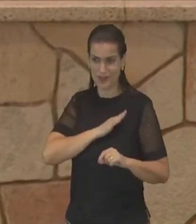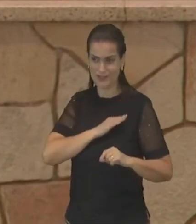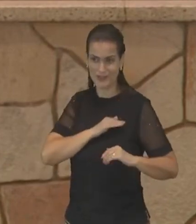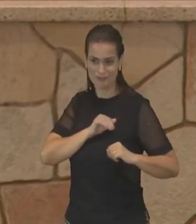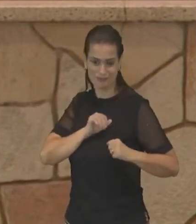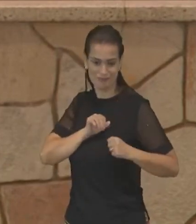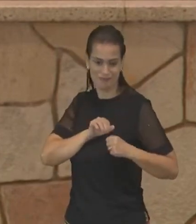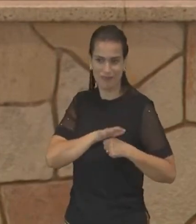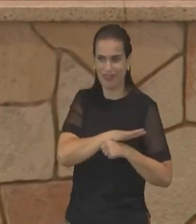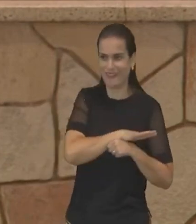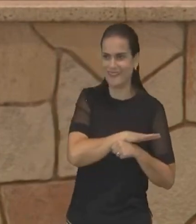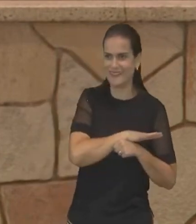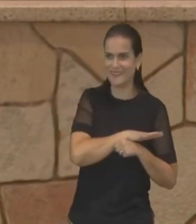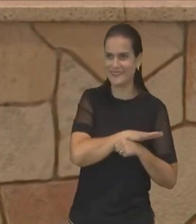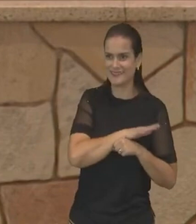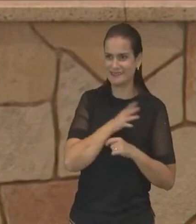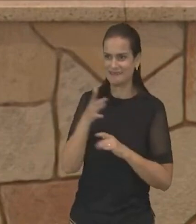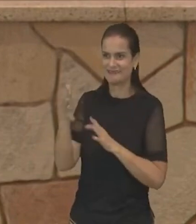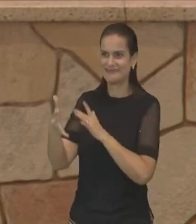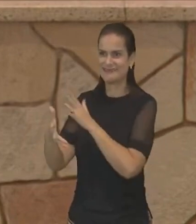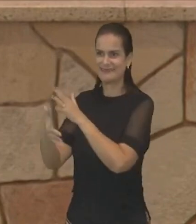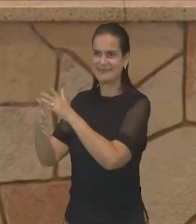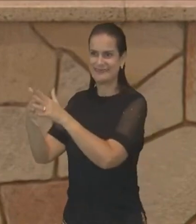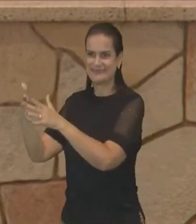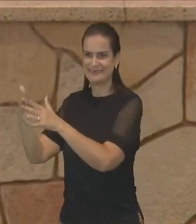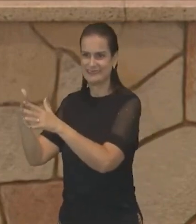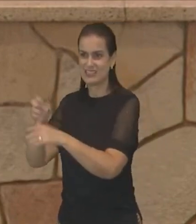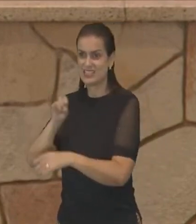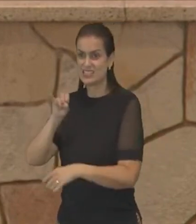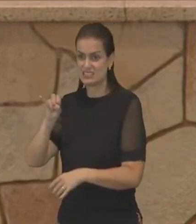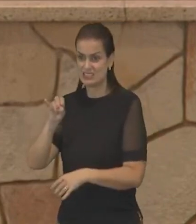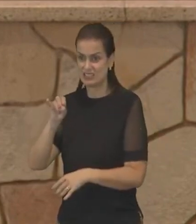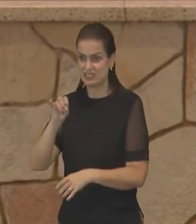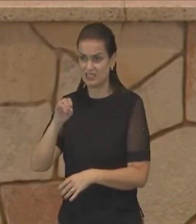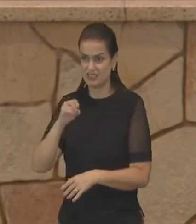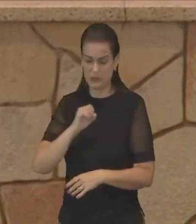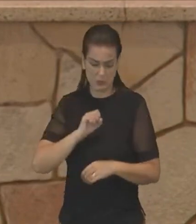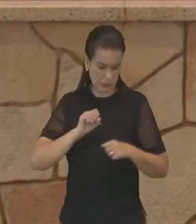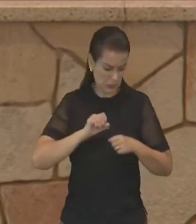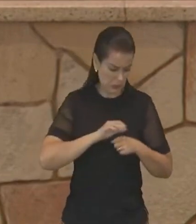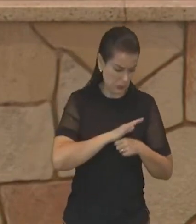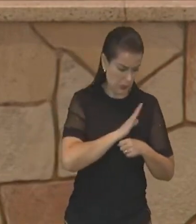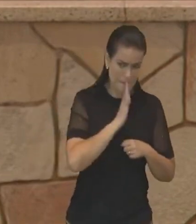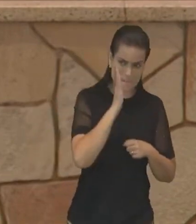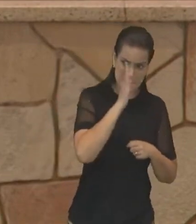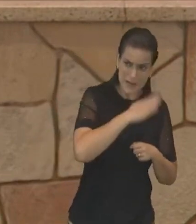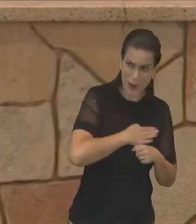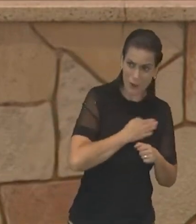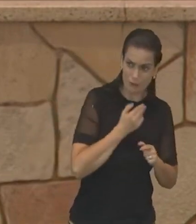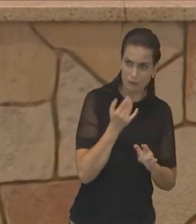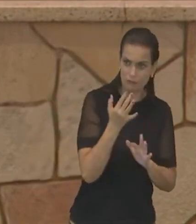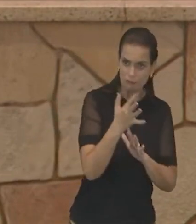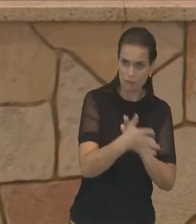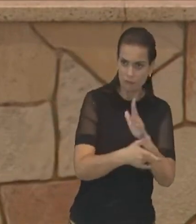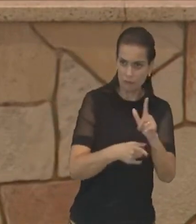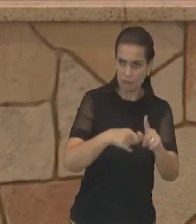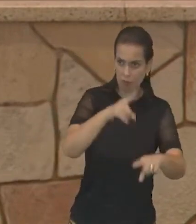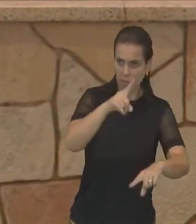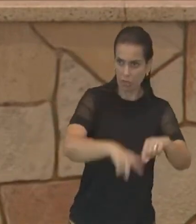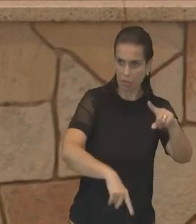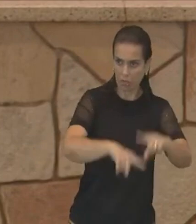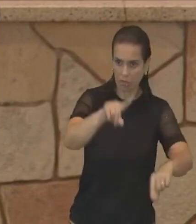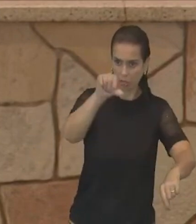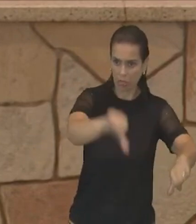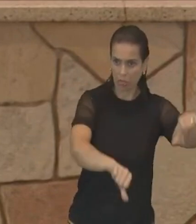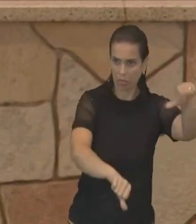cheio. O apóstolo diz que devemos falar de modo a edificar e não a destruir os nossos ouvintes. Também